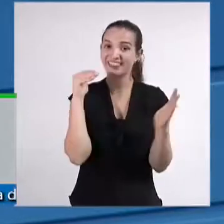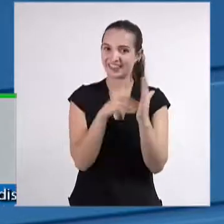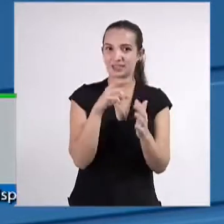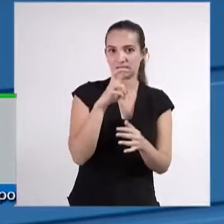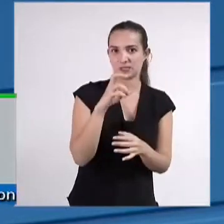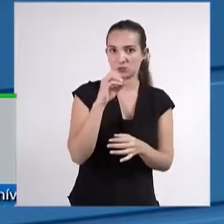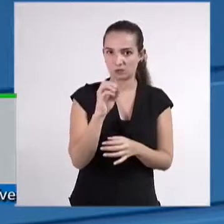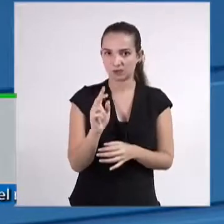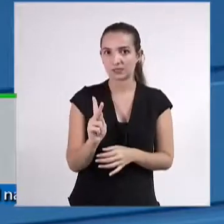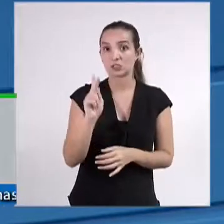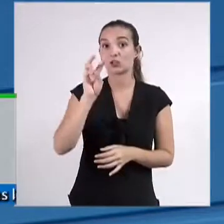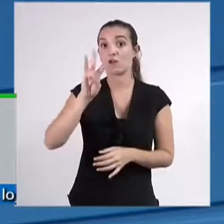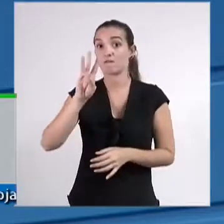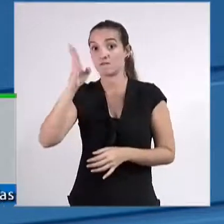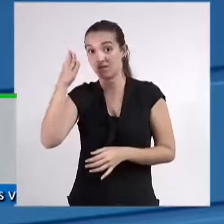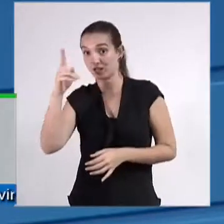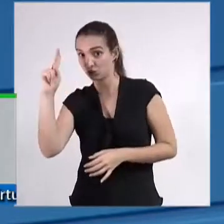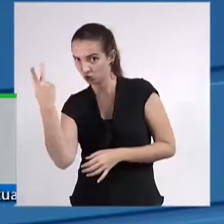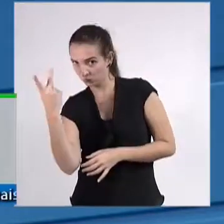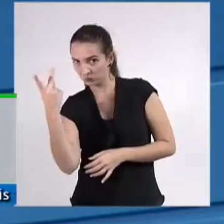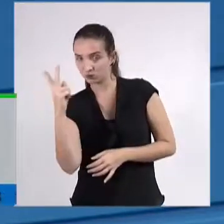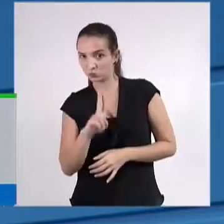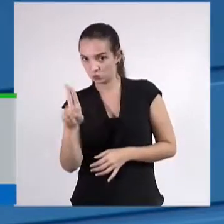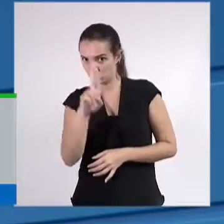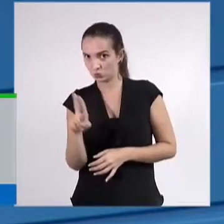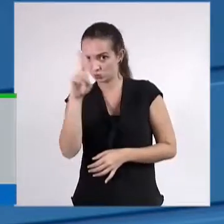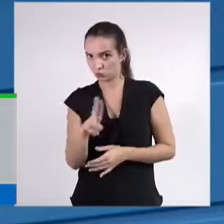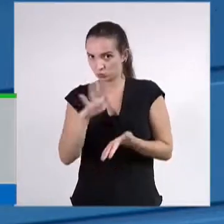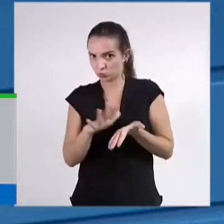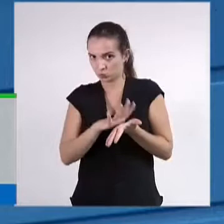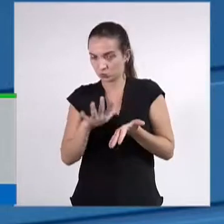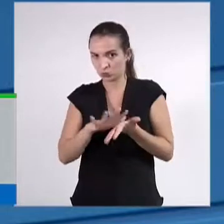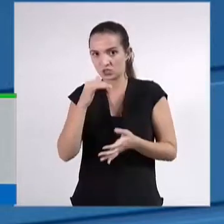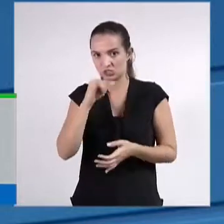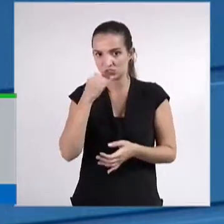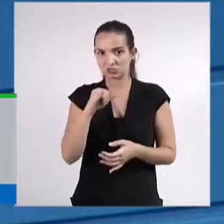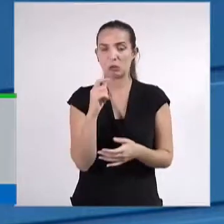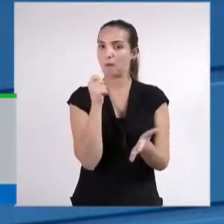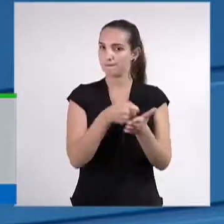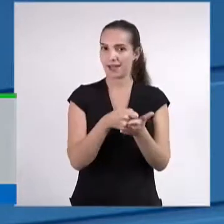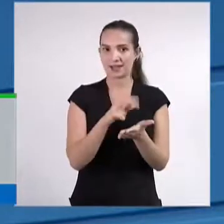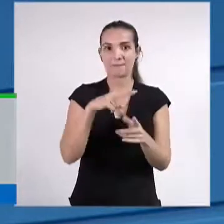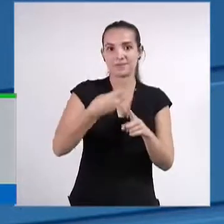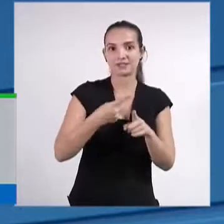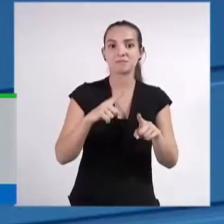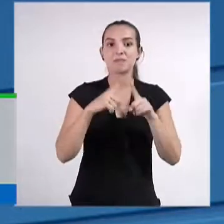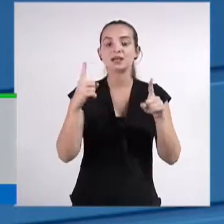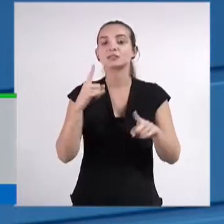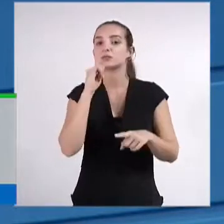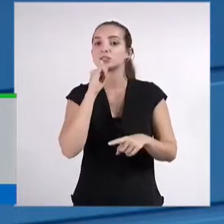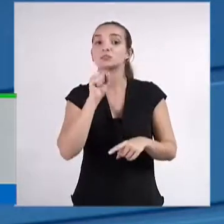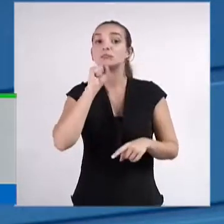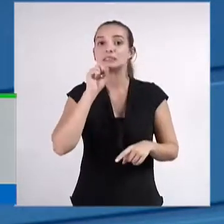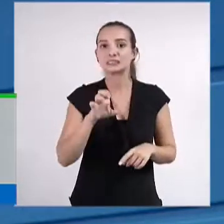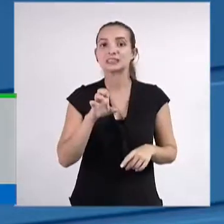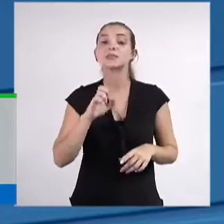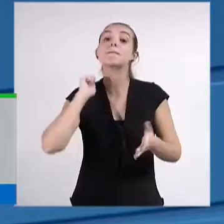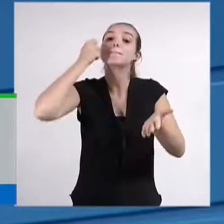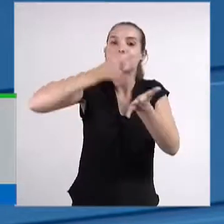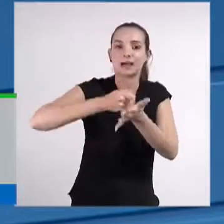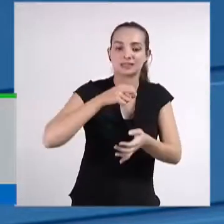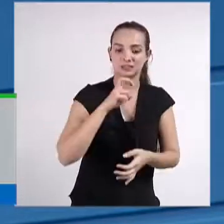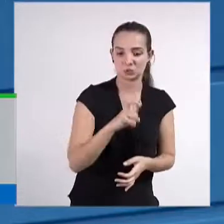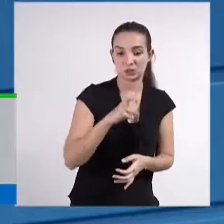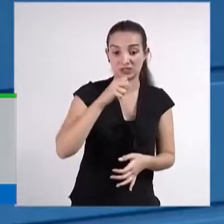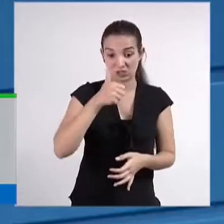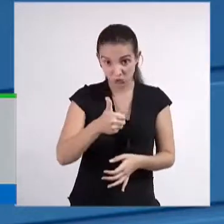ICMS, né? Mas se consome a partir de 51, ela já vai pagar